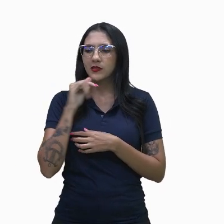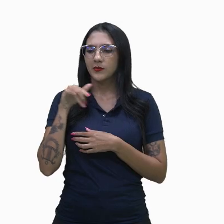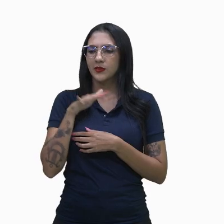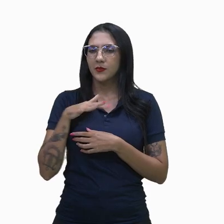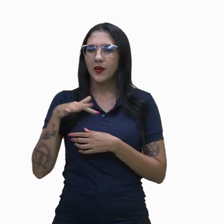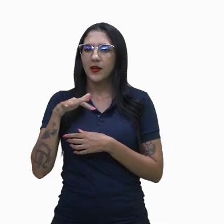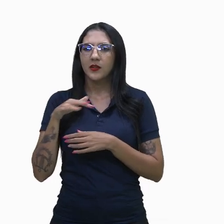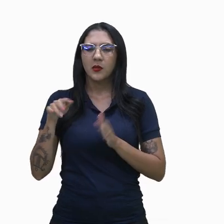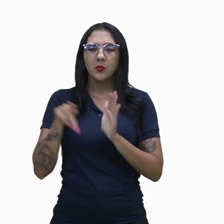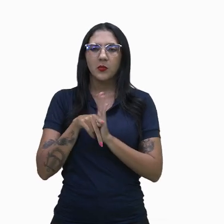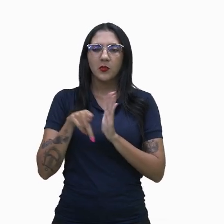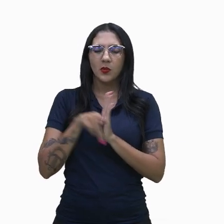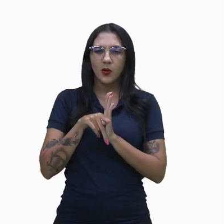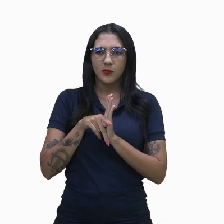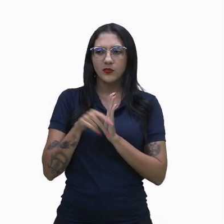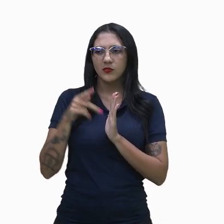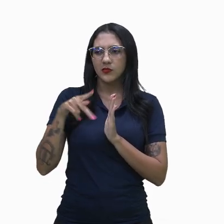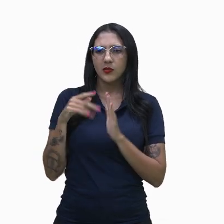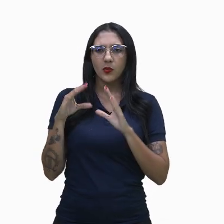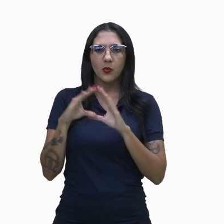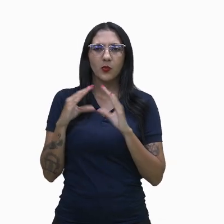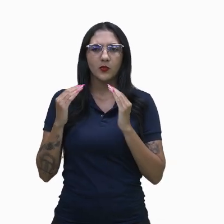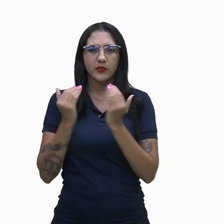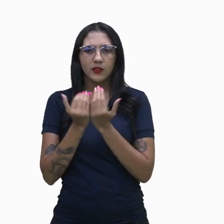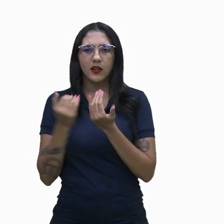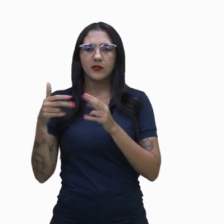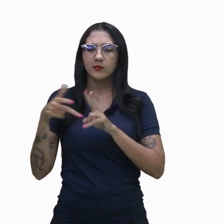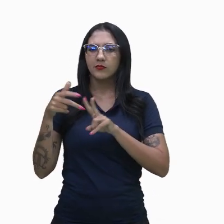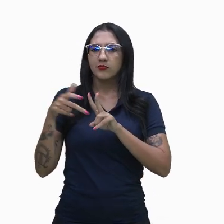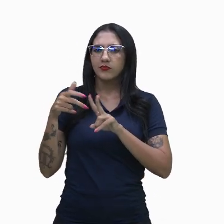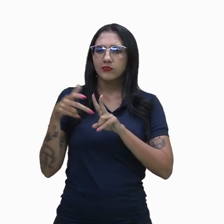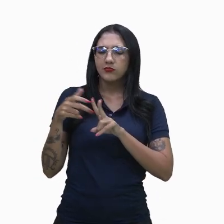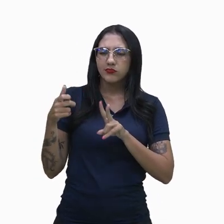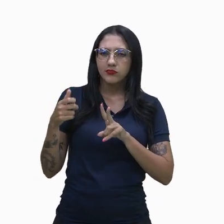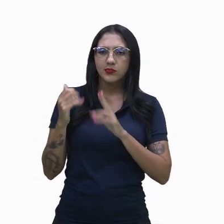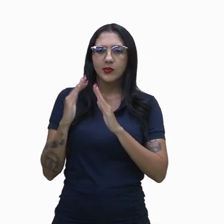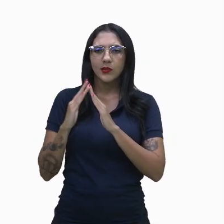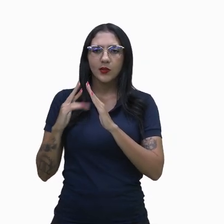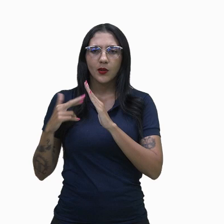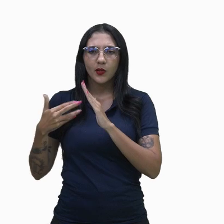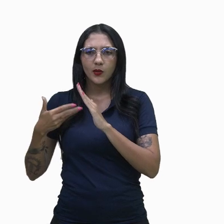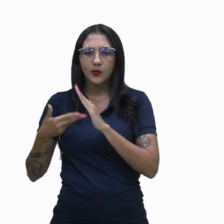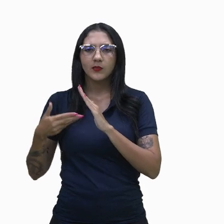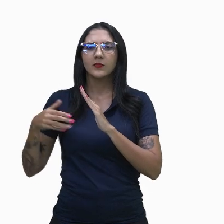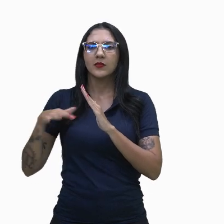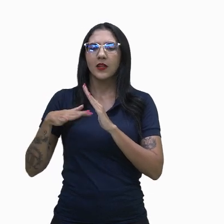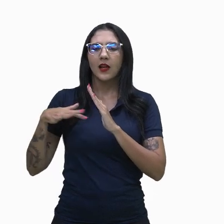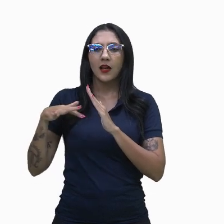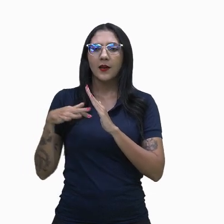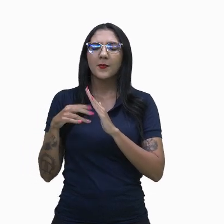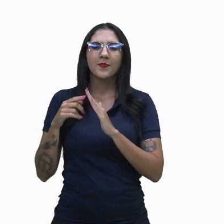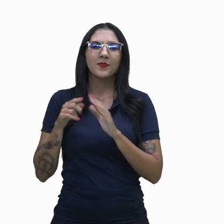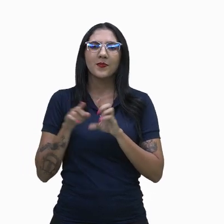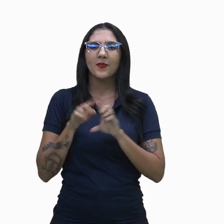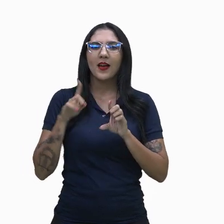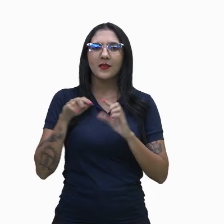de subsistência para aquelas comunidades indígenas, comunidades ribeirinhas, e tem uma ocupação de